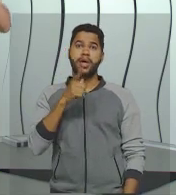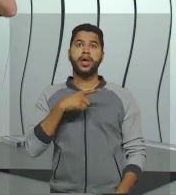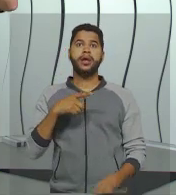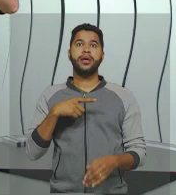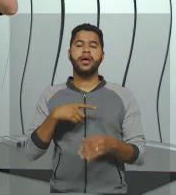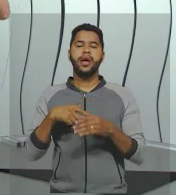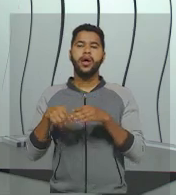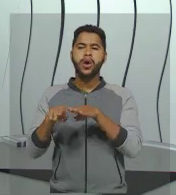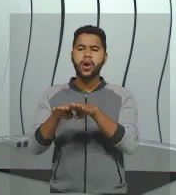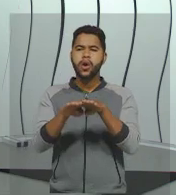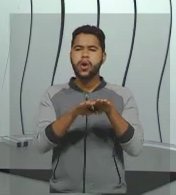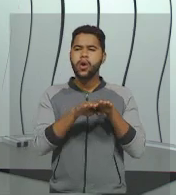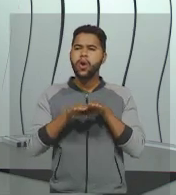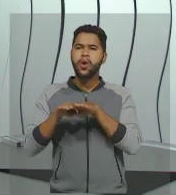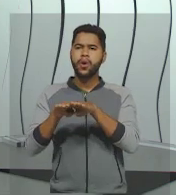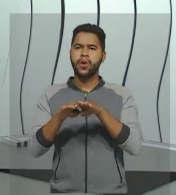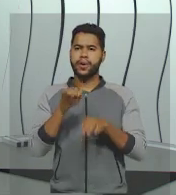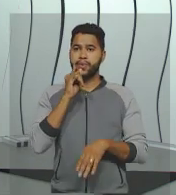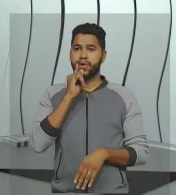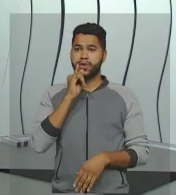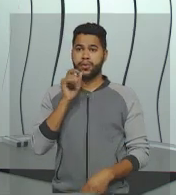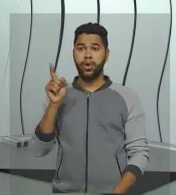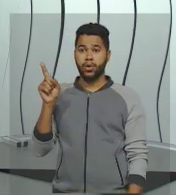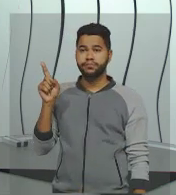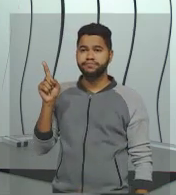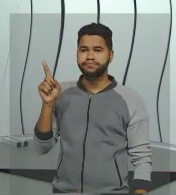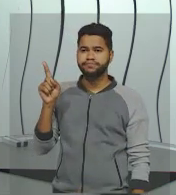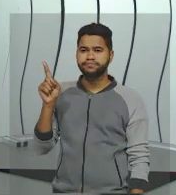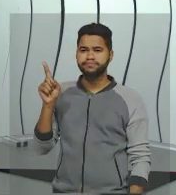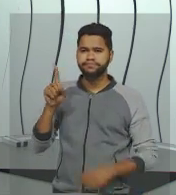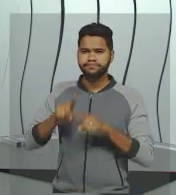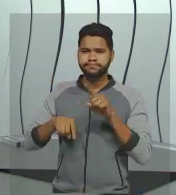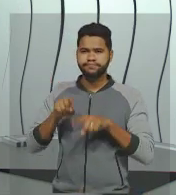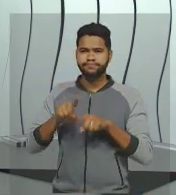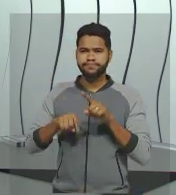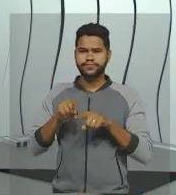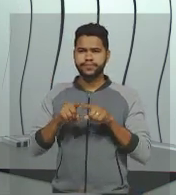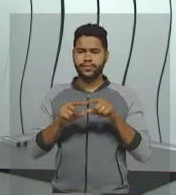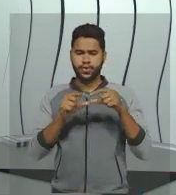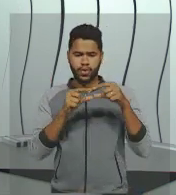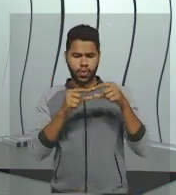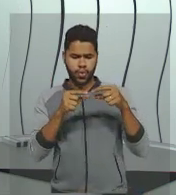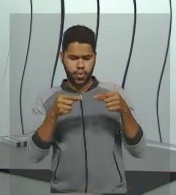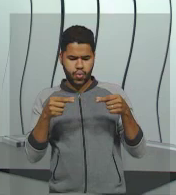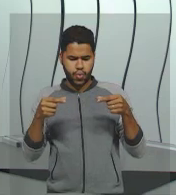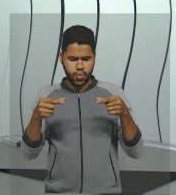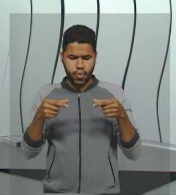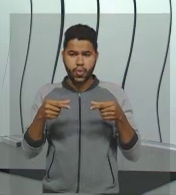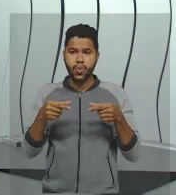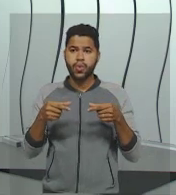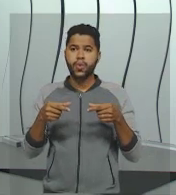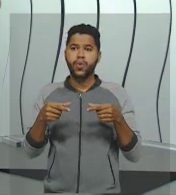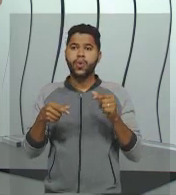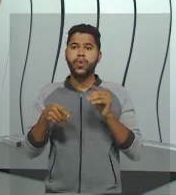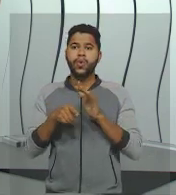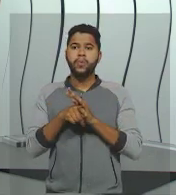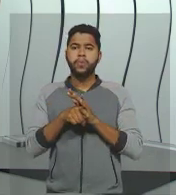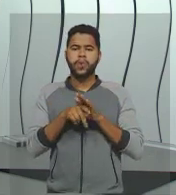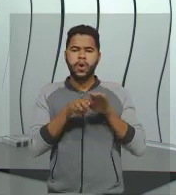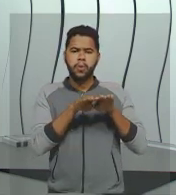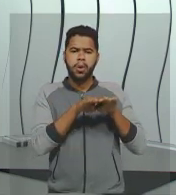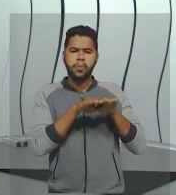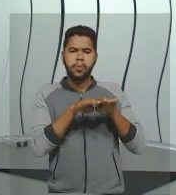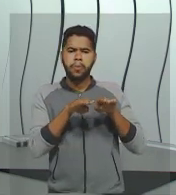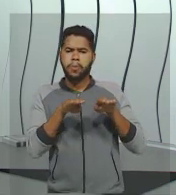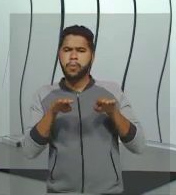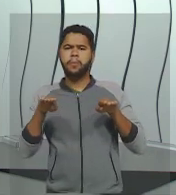corpo homogêneo? Esse controle aqui, por exemplo, ó, significa que toda a massa dele está concentrada de modo uniforme por